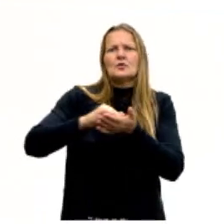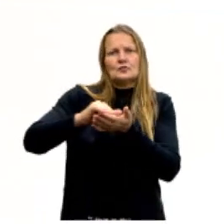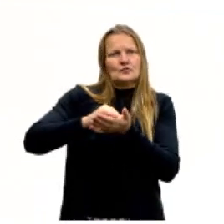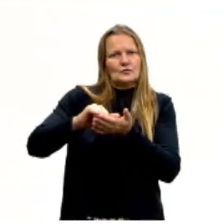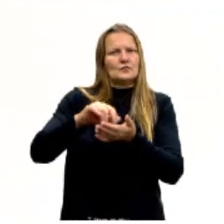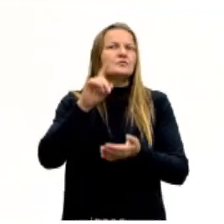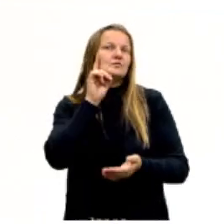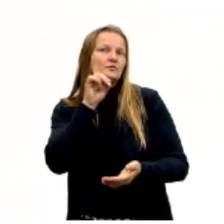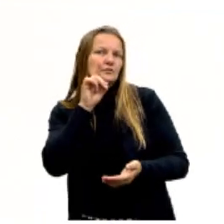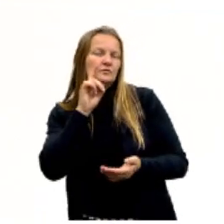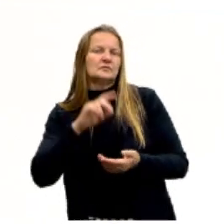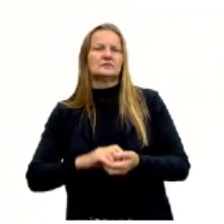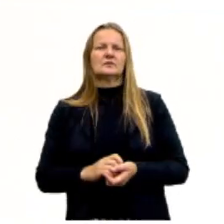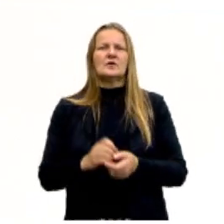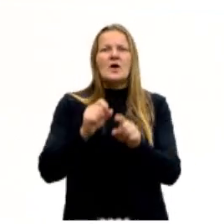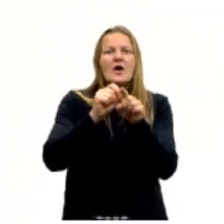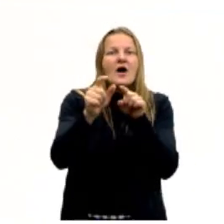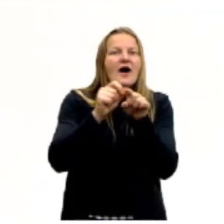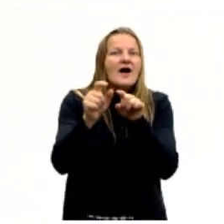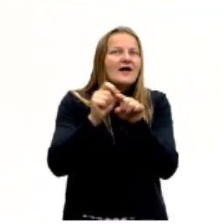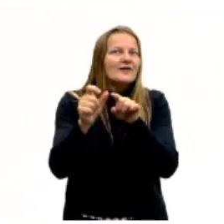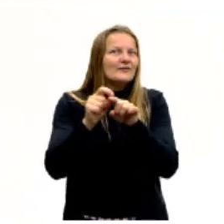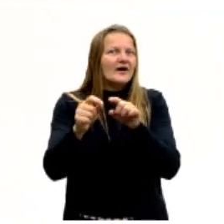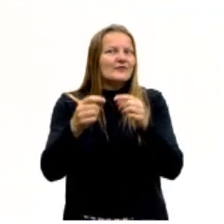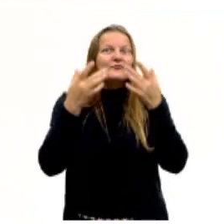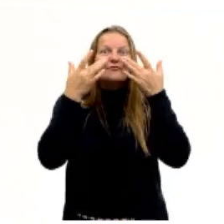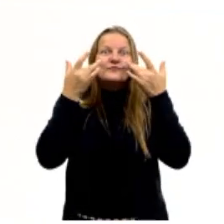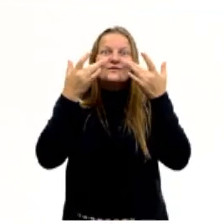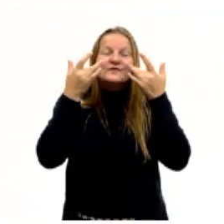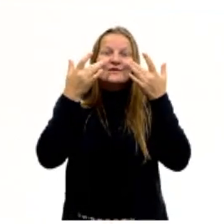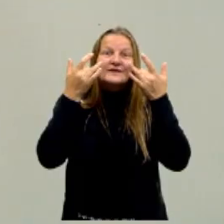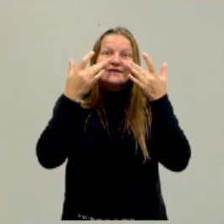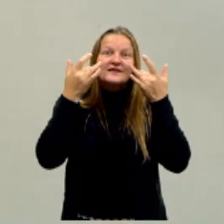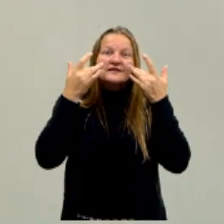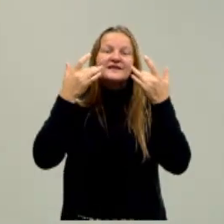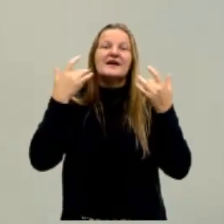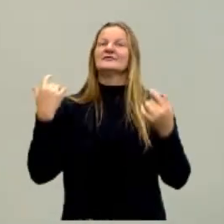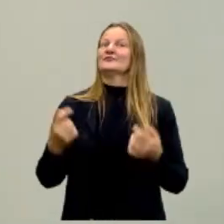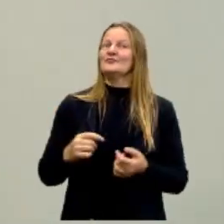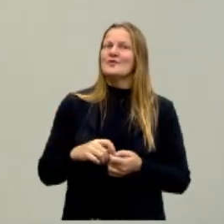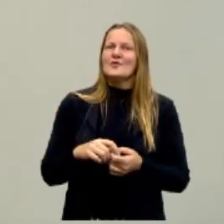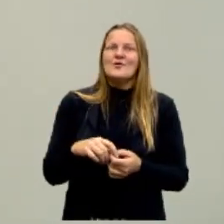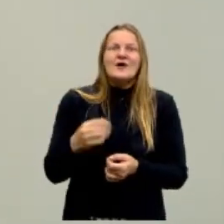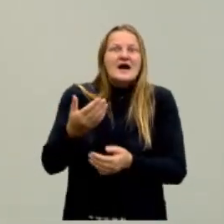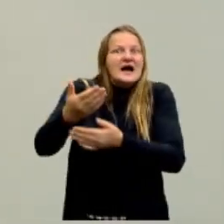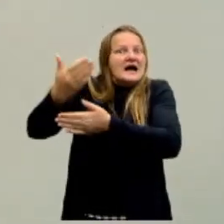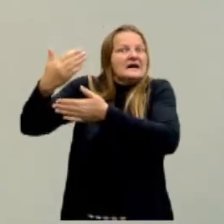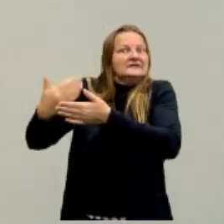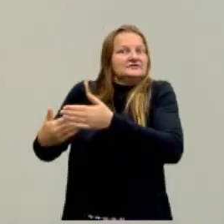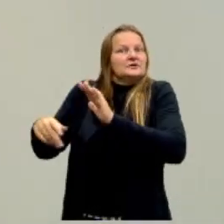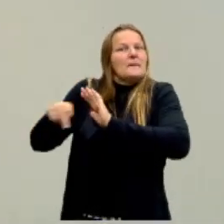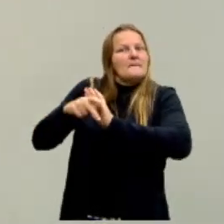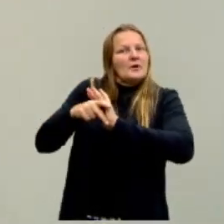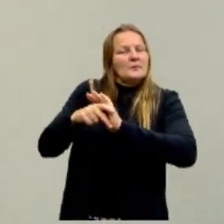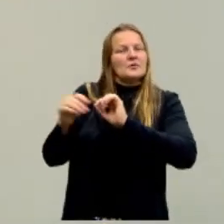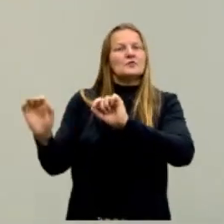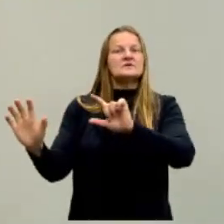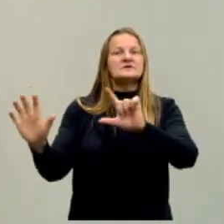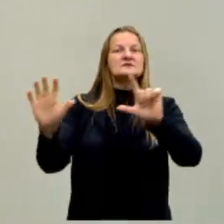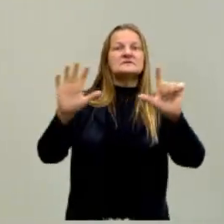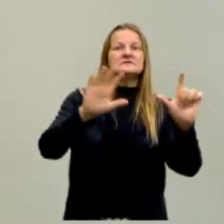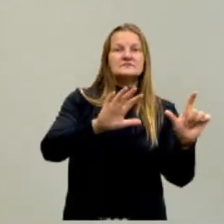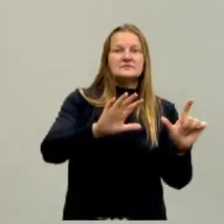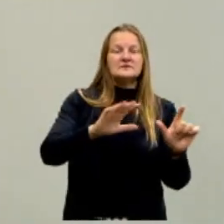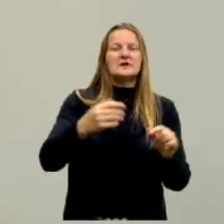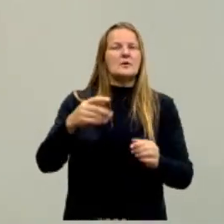alugar lá né o teatro né que antes ela deles e que nessa semana